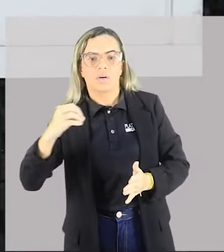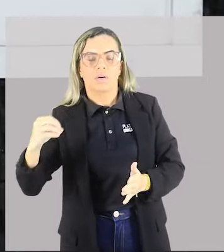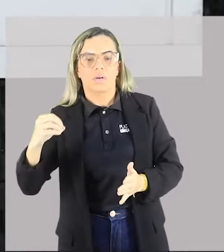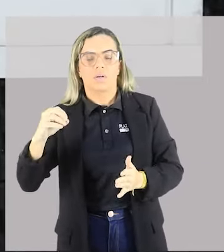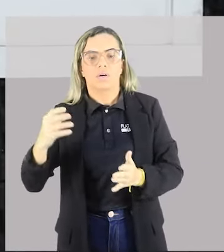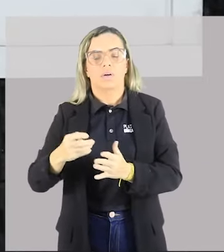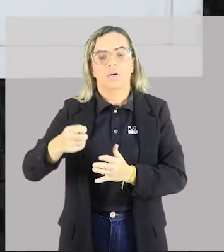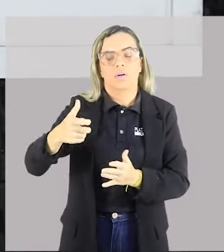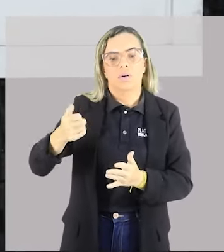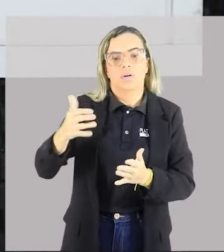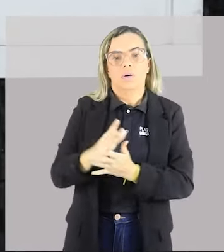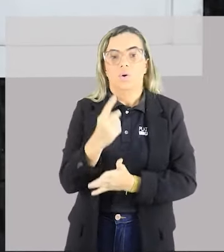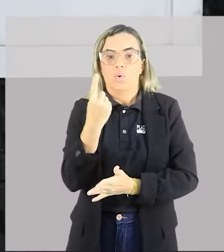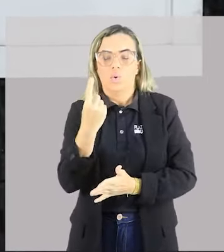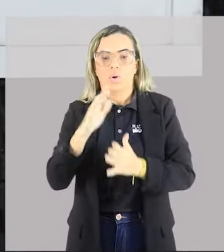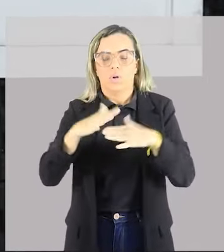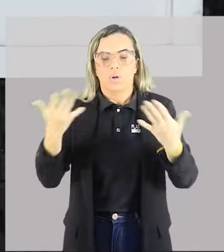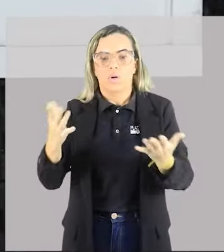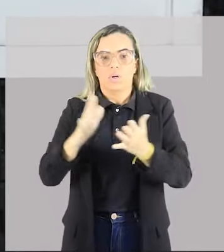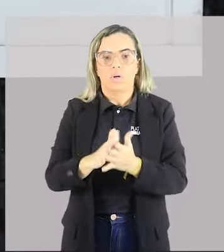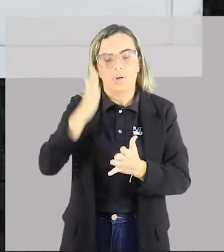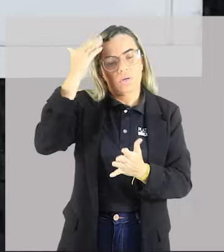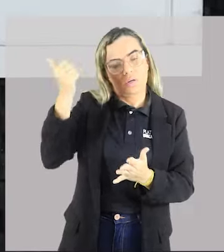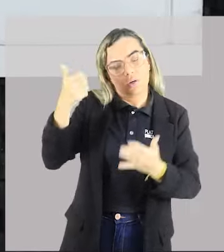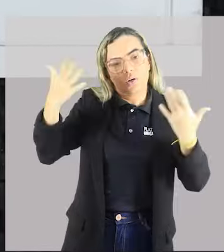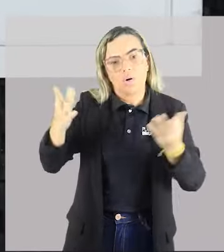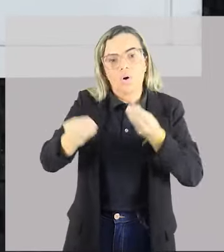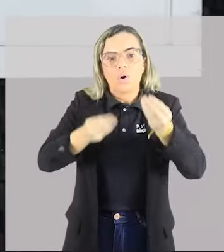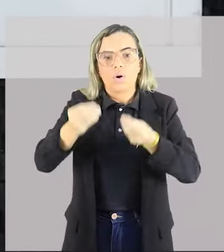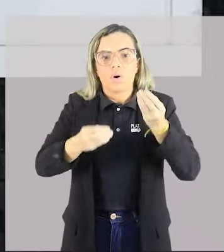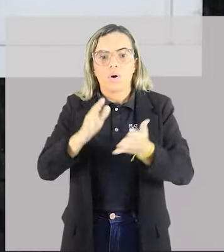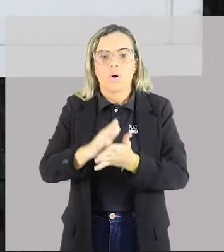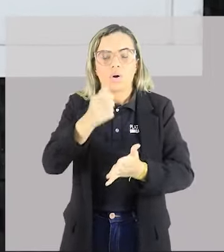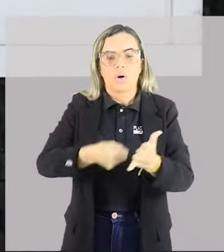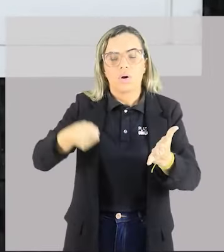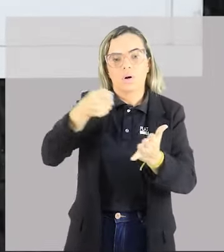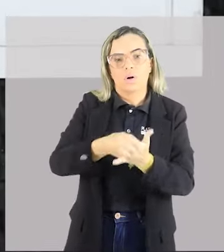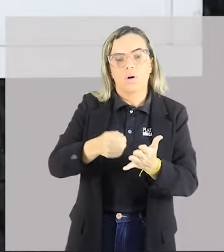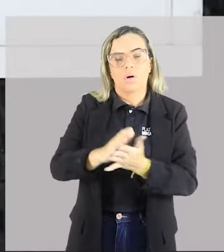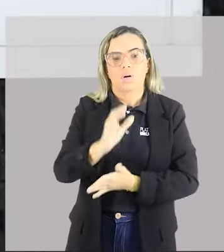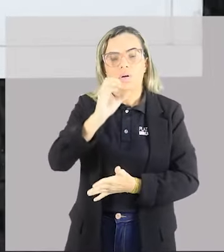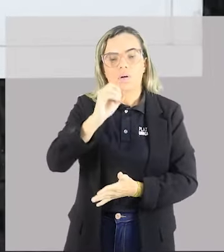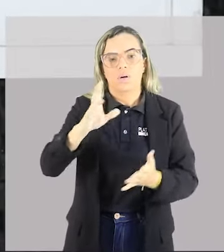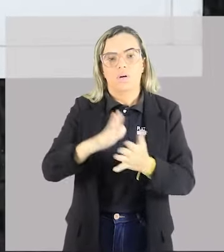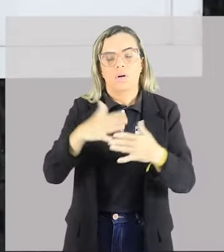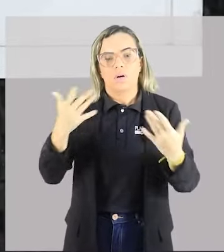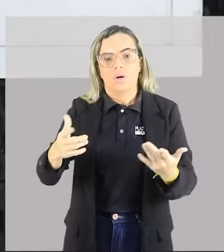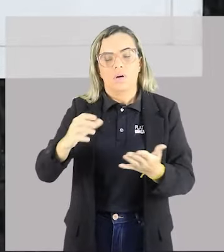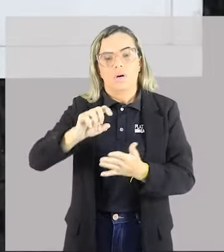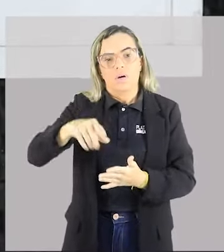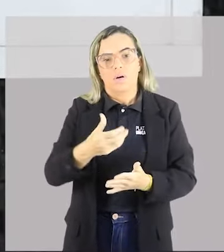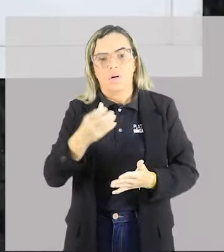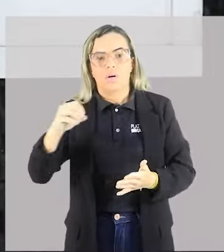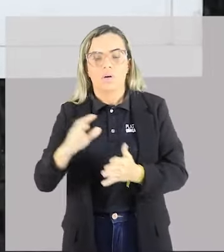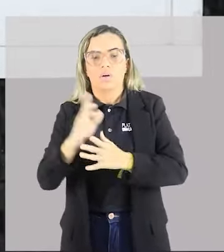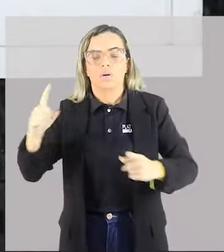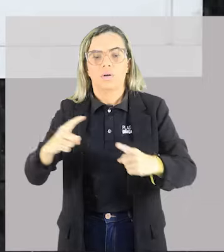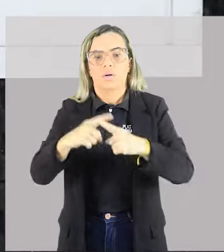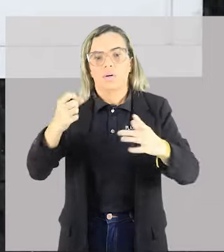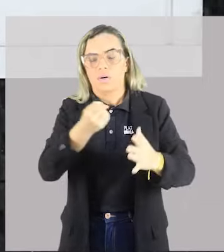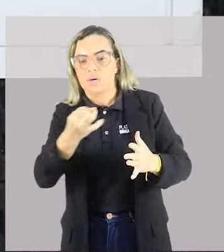quanto é que eu vou pagar eu tenho que pegar z0 e vou multiplicar pela quantidade de pães lá em casa